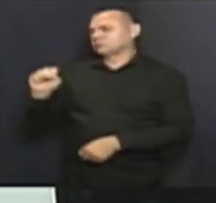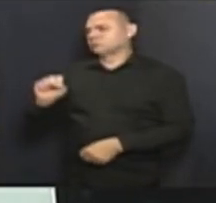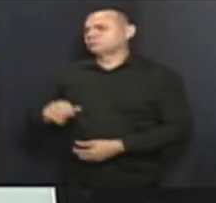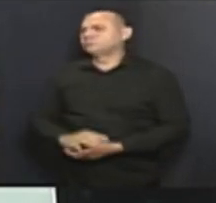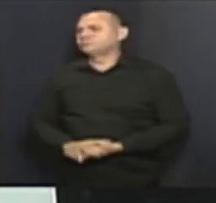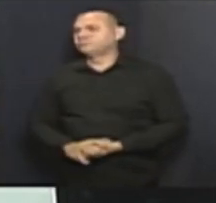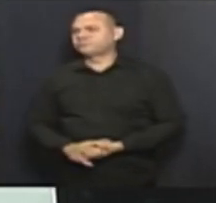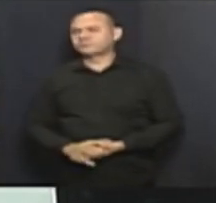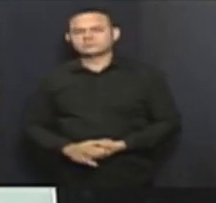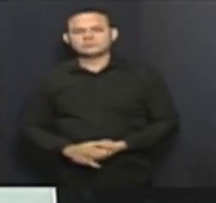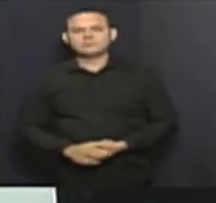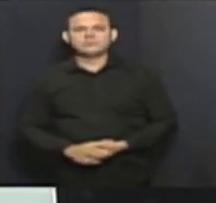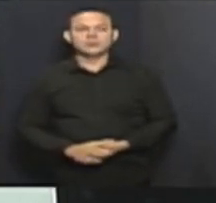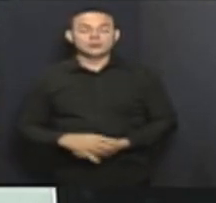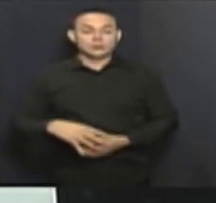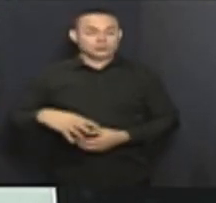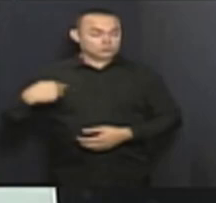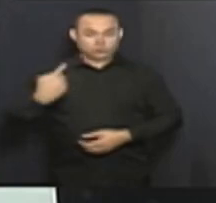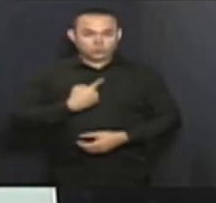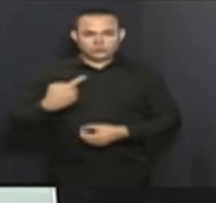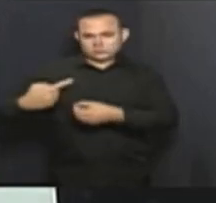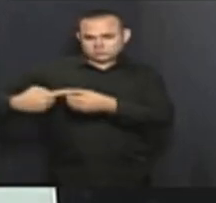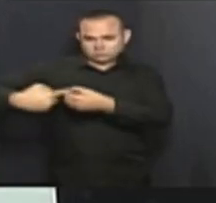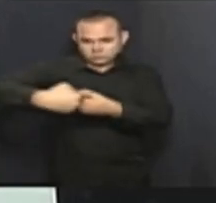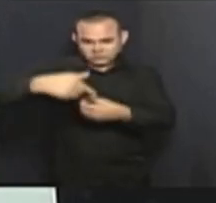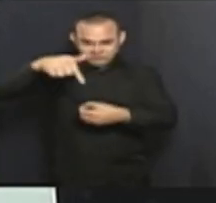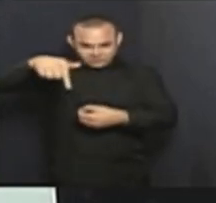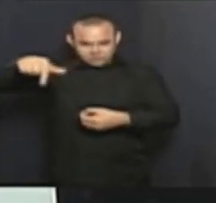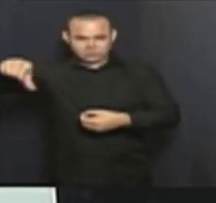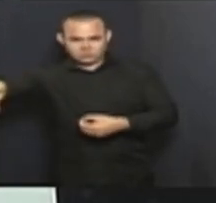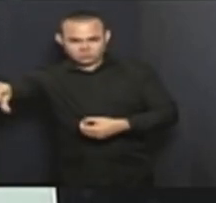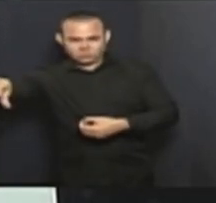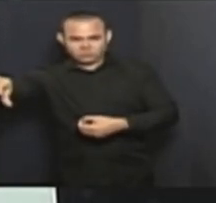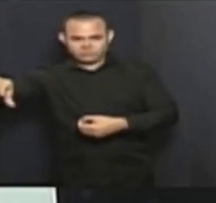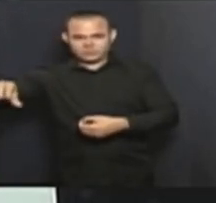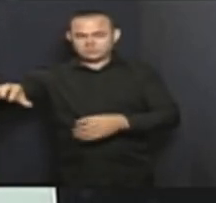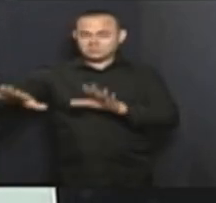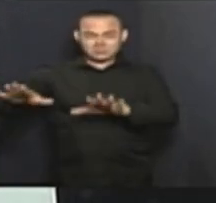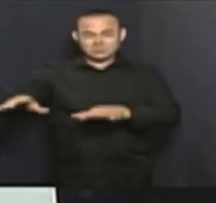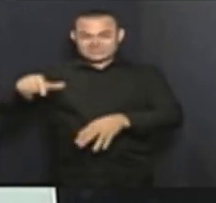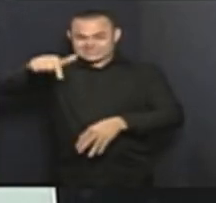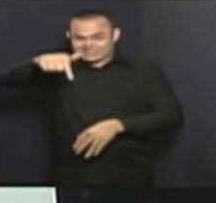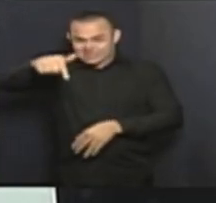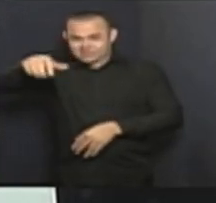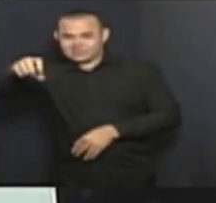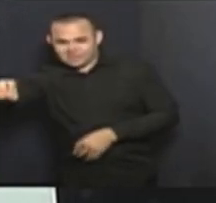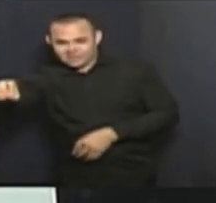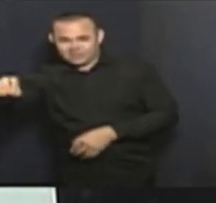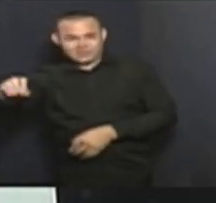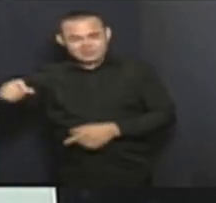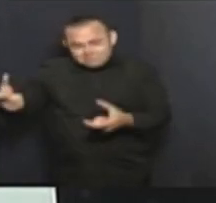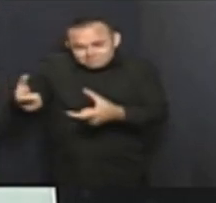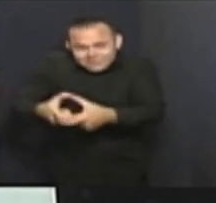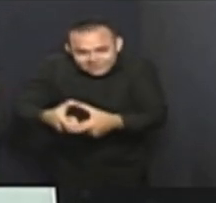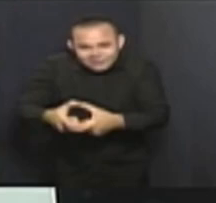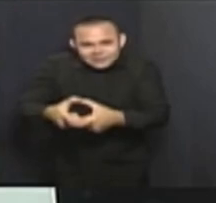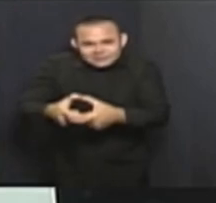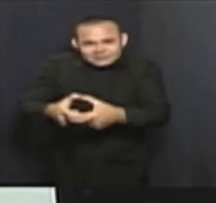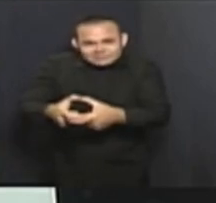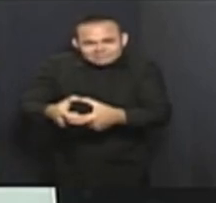nós dos 79 municípios praticamente 70 são inferiores a 50 mil habitantes